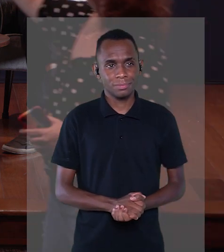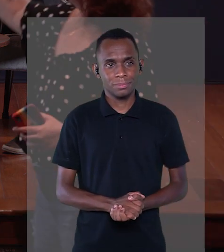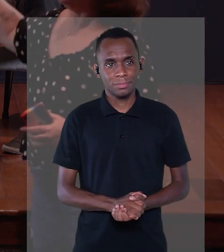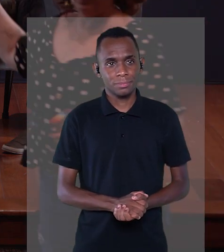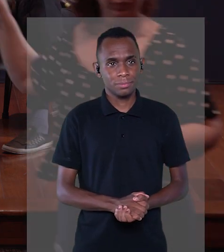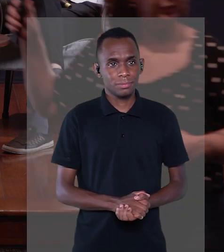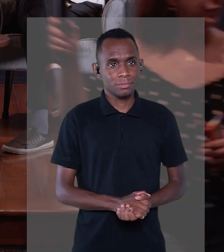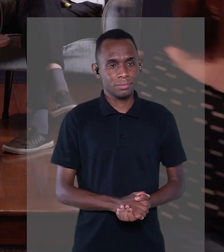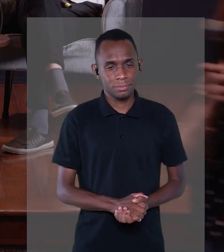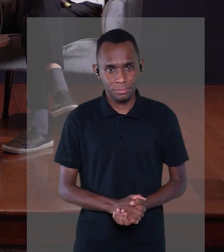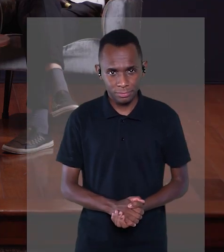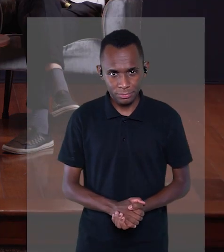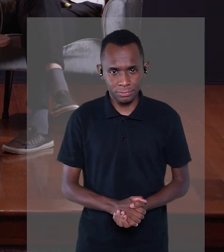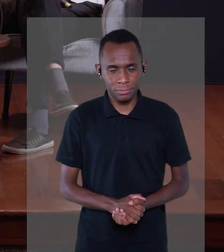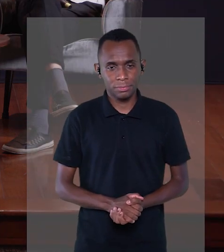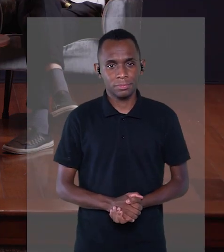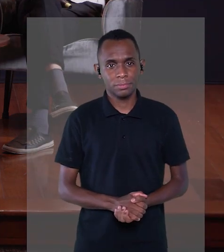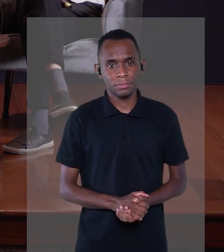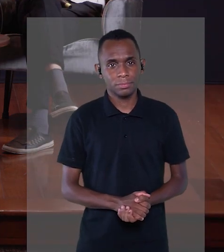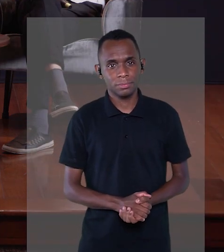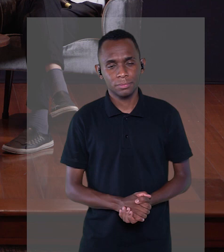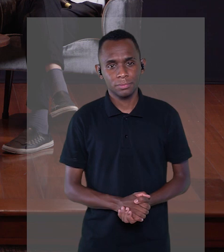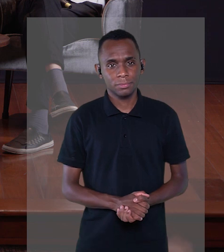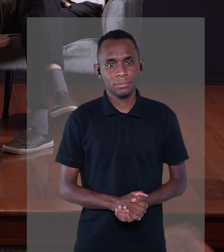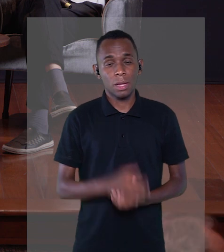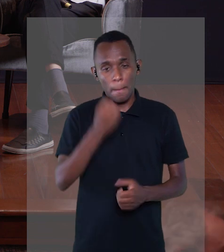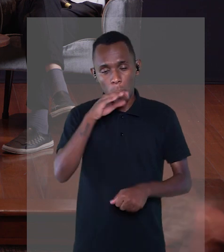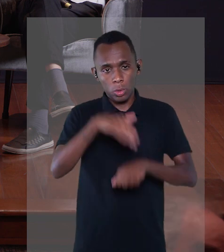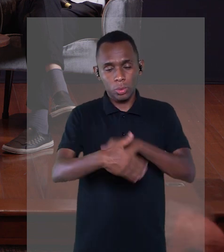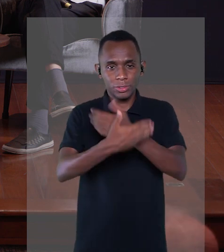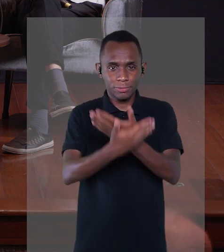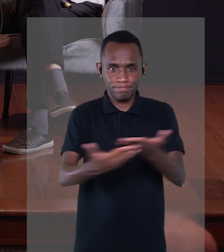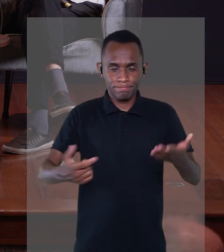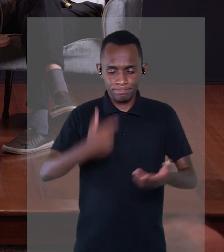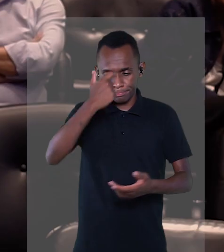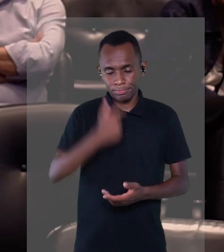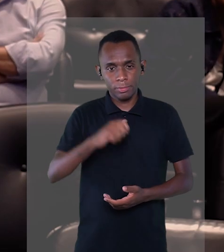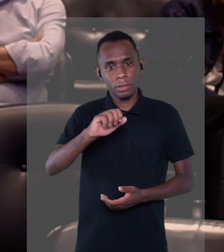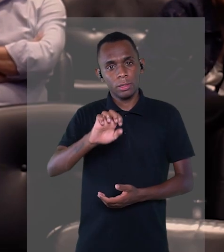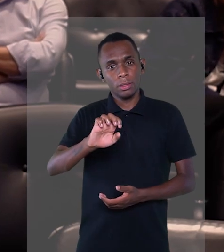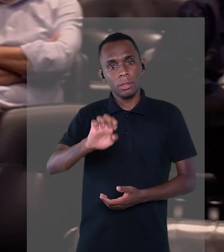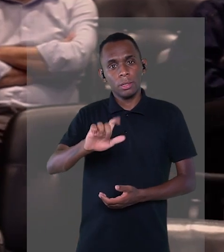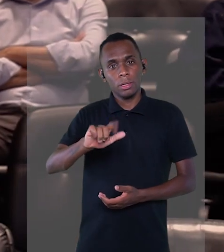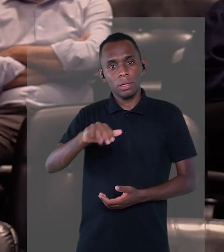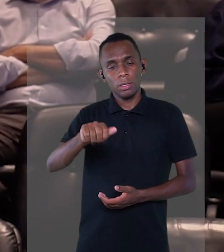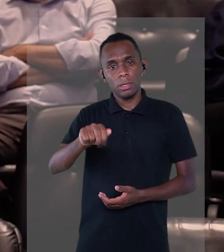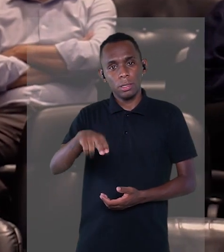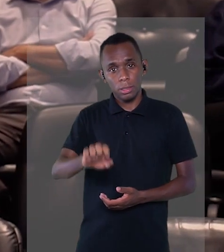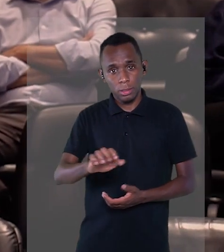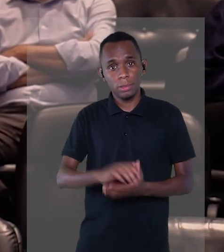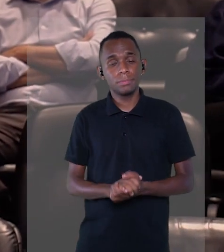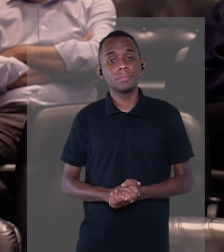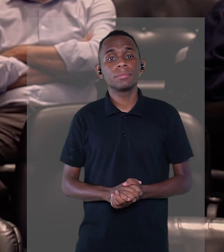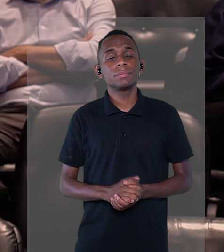Fala seu nome, por favor. Boa noite a todos. Meu nome é Eliane Drummond.